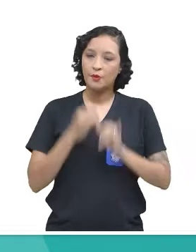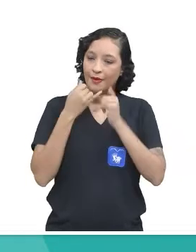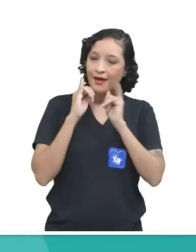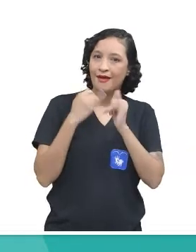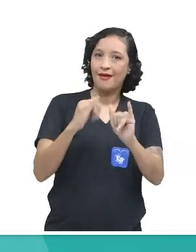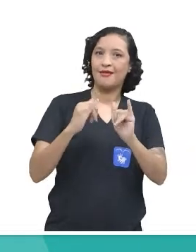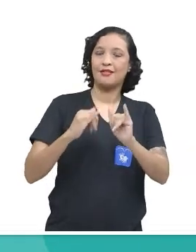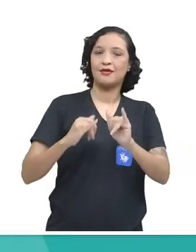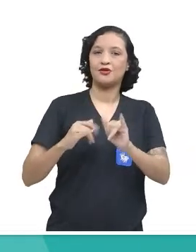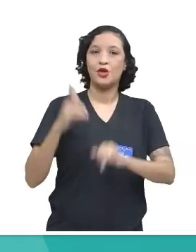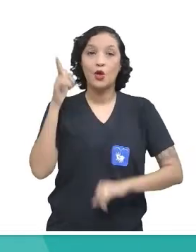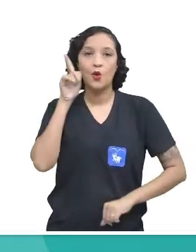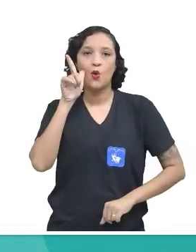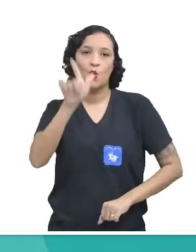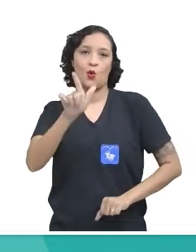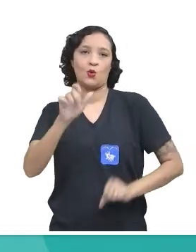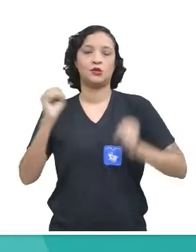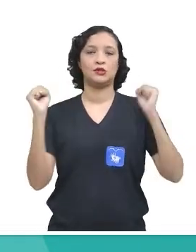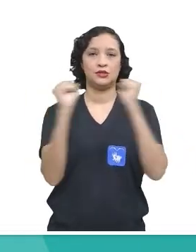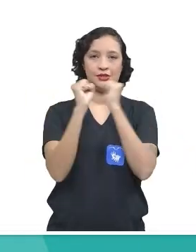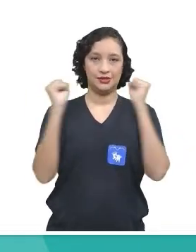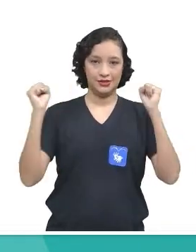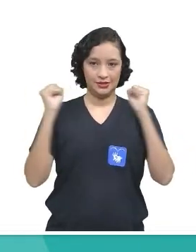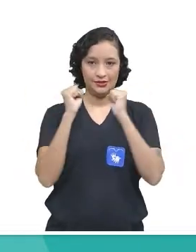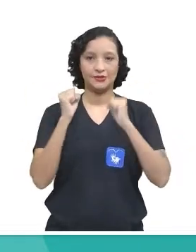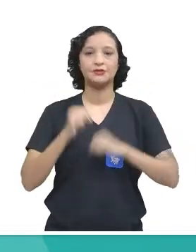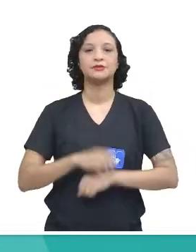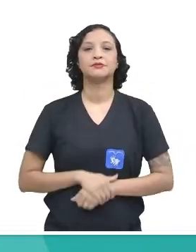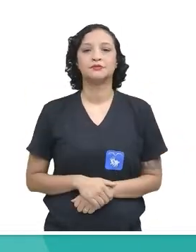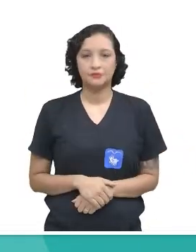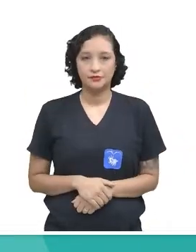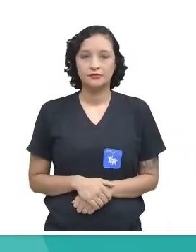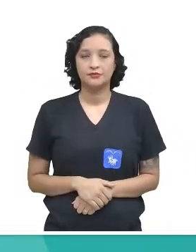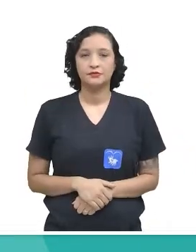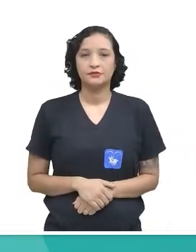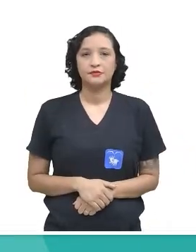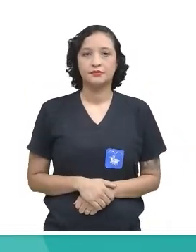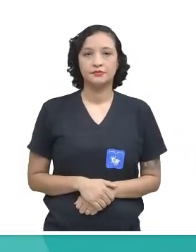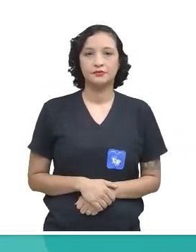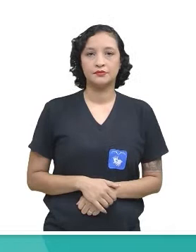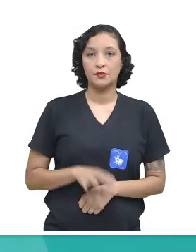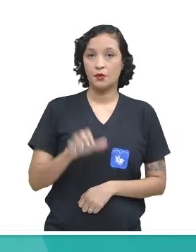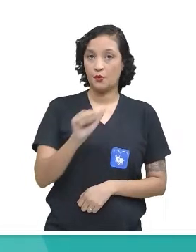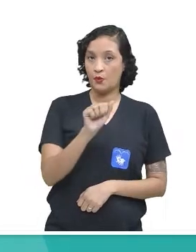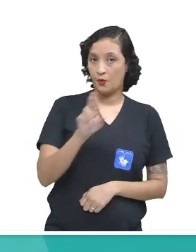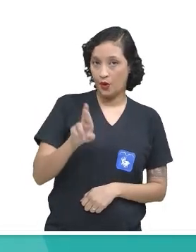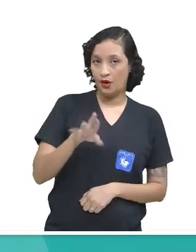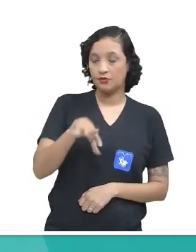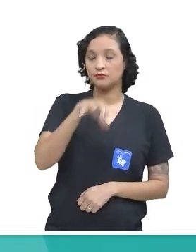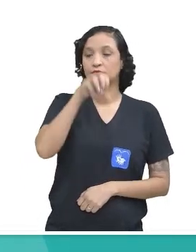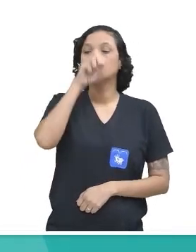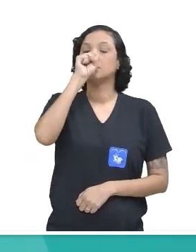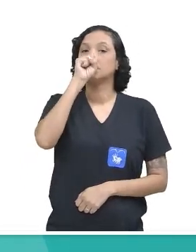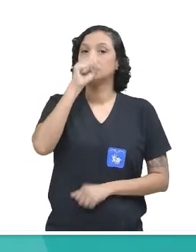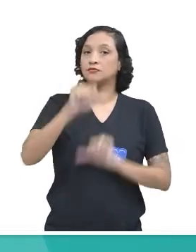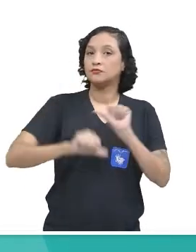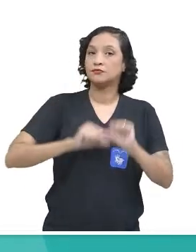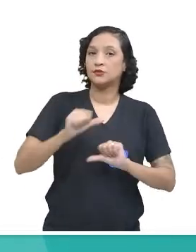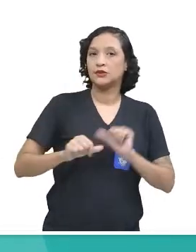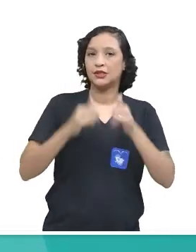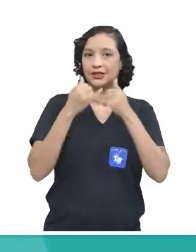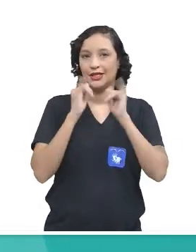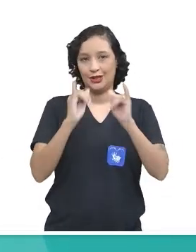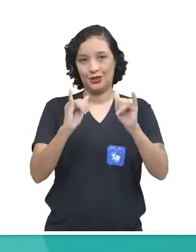ele leve o oxigênio. Esse oxigênio é transformado em energia e isso faz com que os nossos músculos